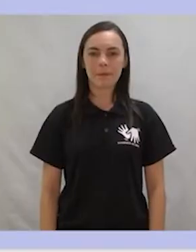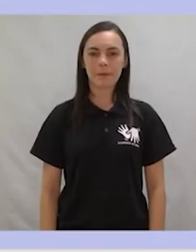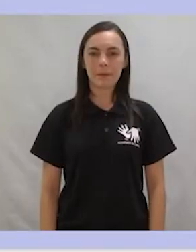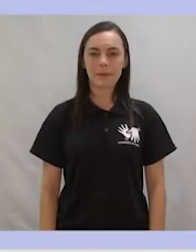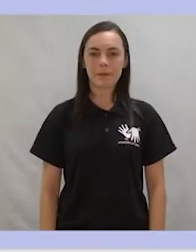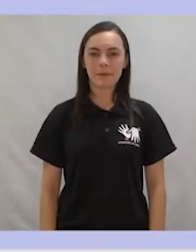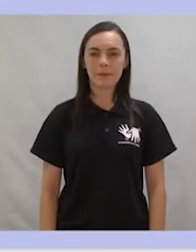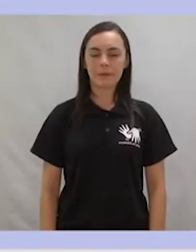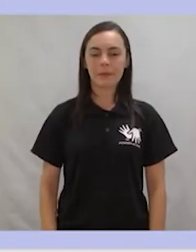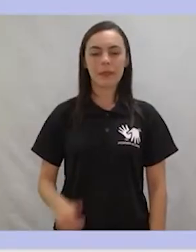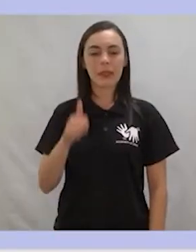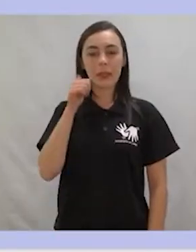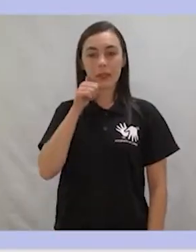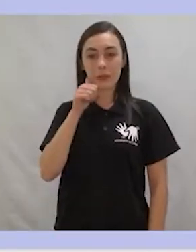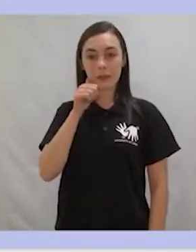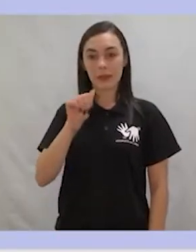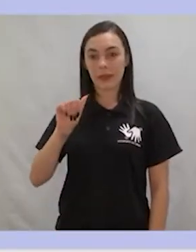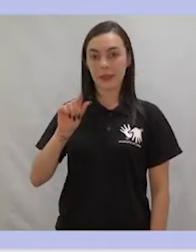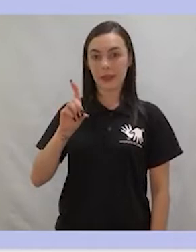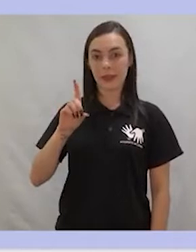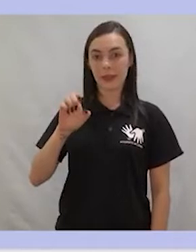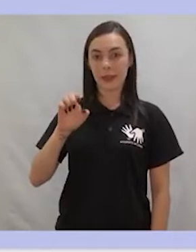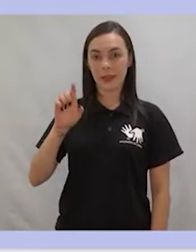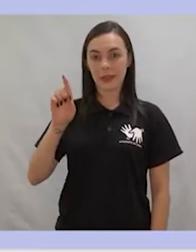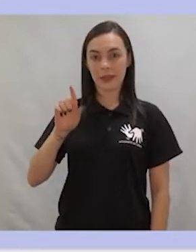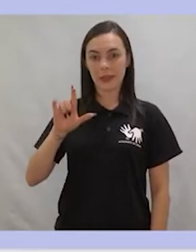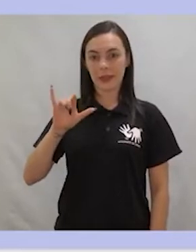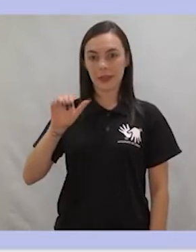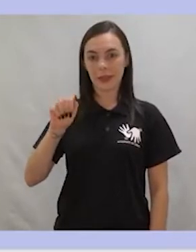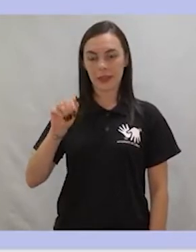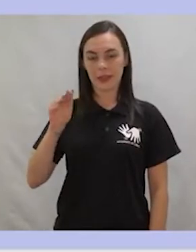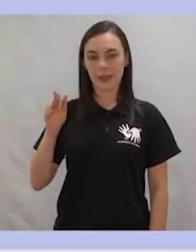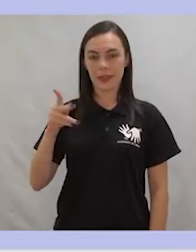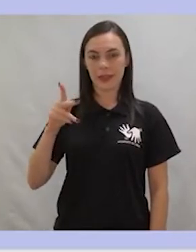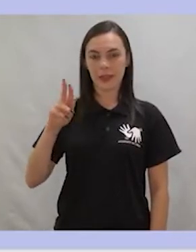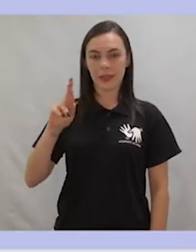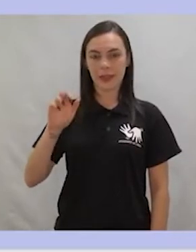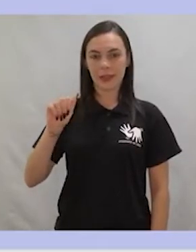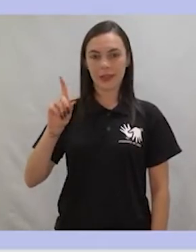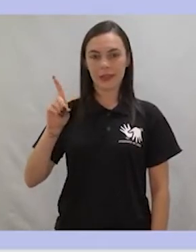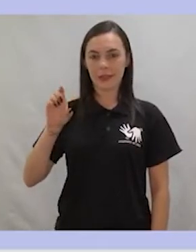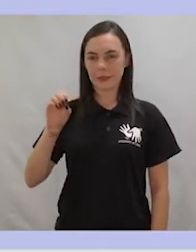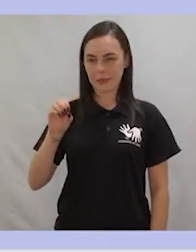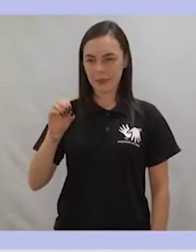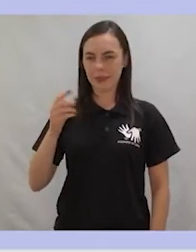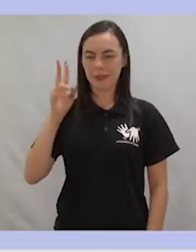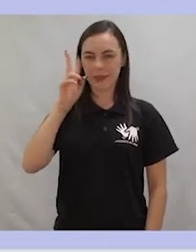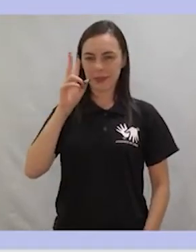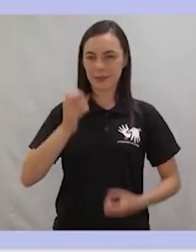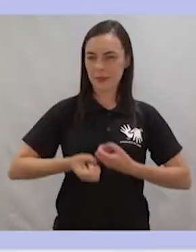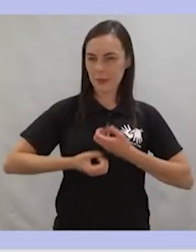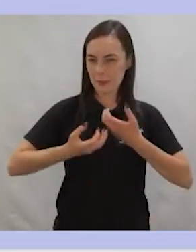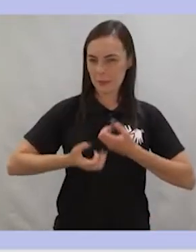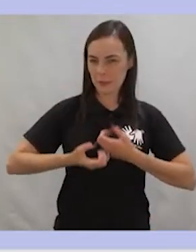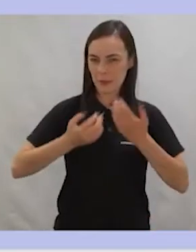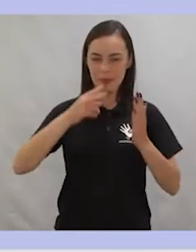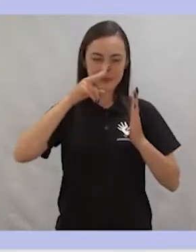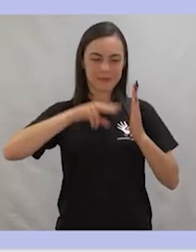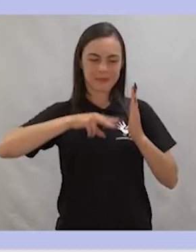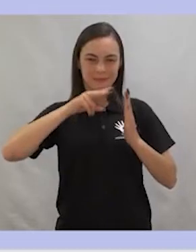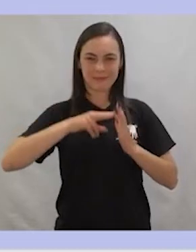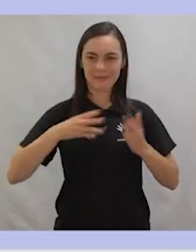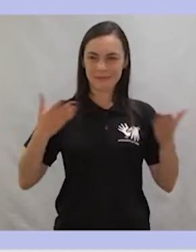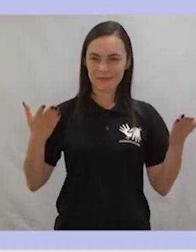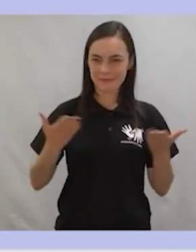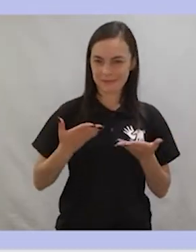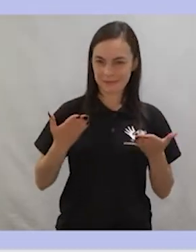Nós temos a Adélia Prado, autora da poesia que foi lida para vocês hoje, né? Ela está perguntando assim,